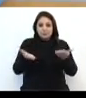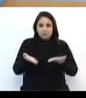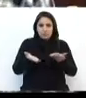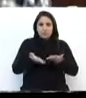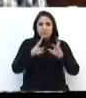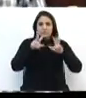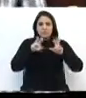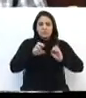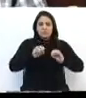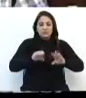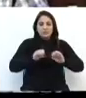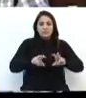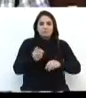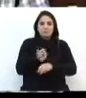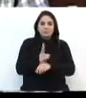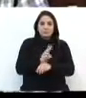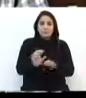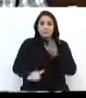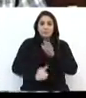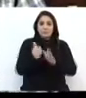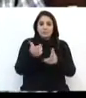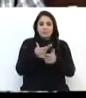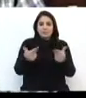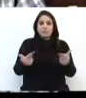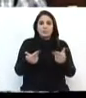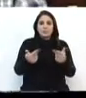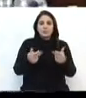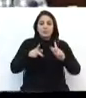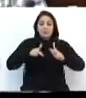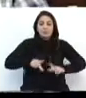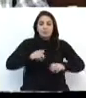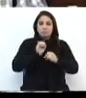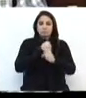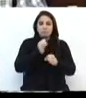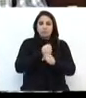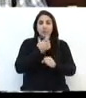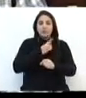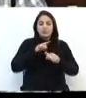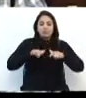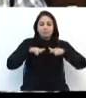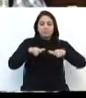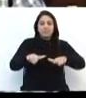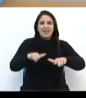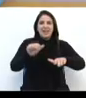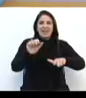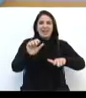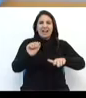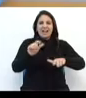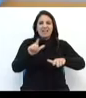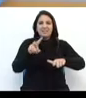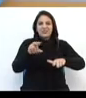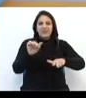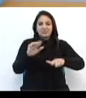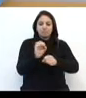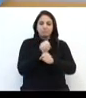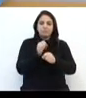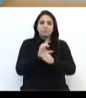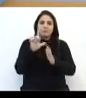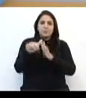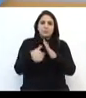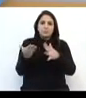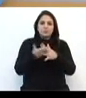fiscal. Uma das primeiras providências para quem vai construir é obter o alvará de construção. E no segundo bloco